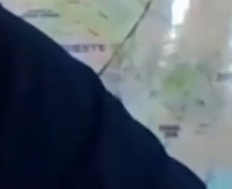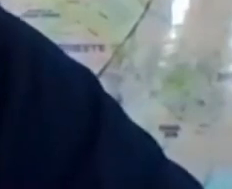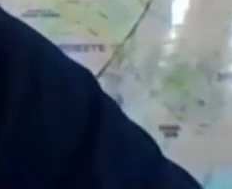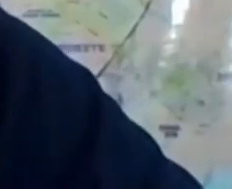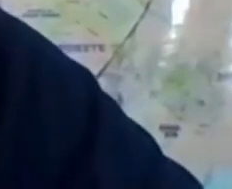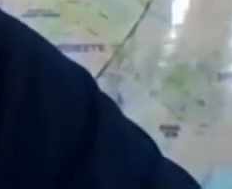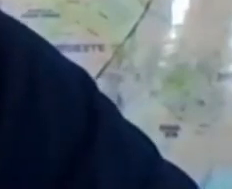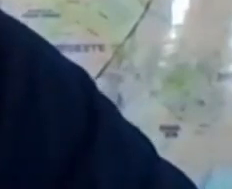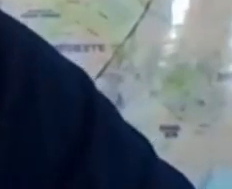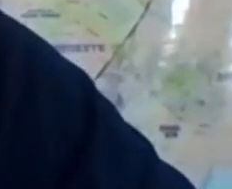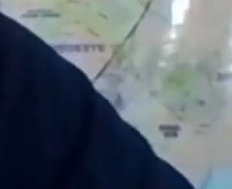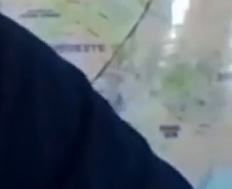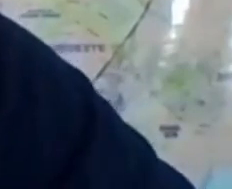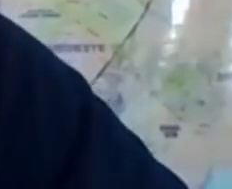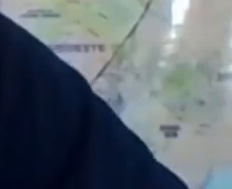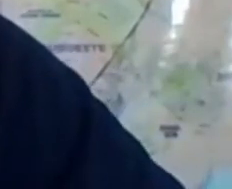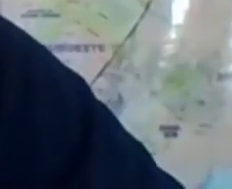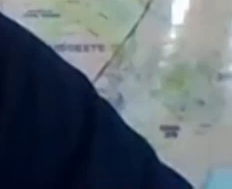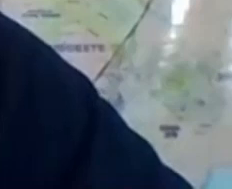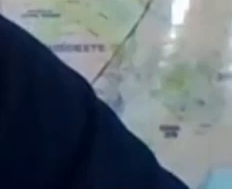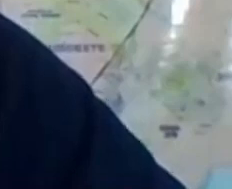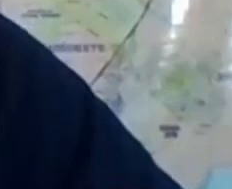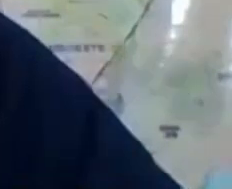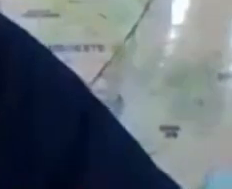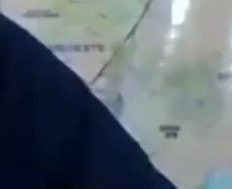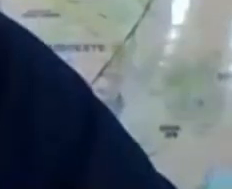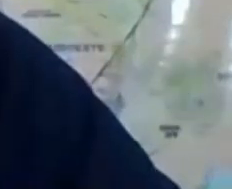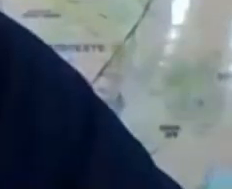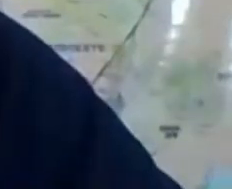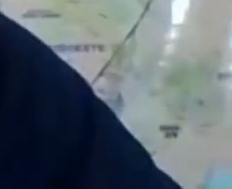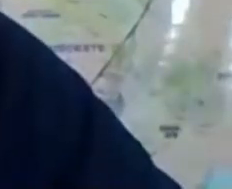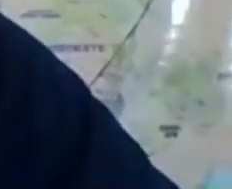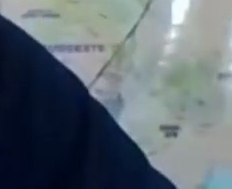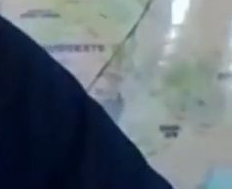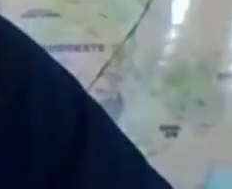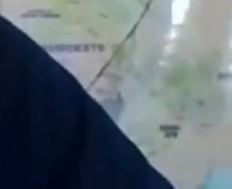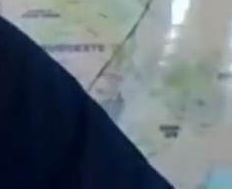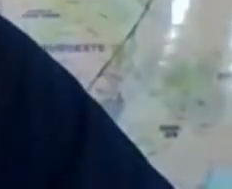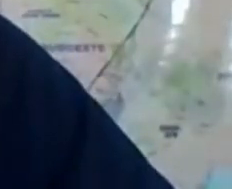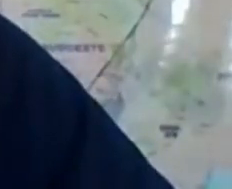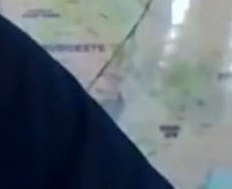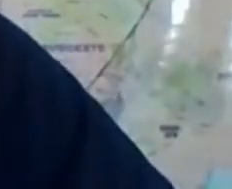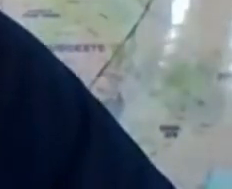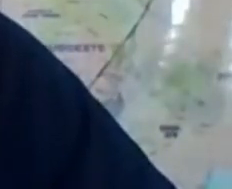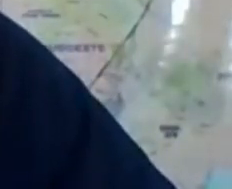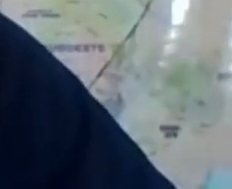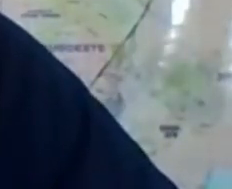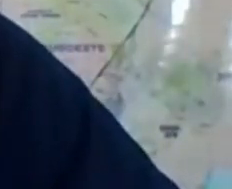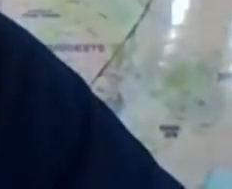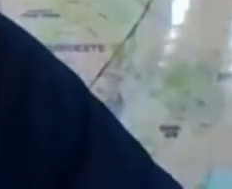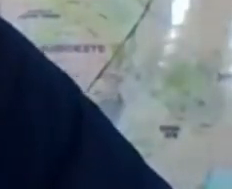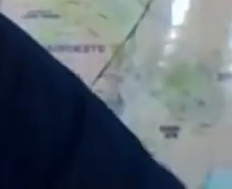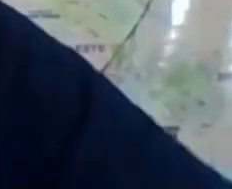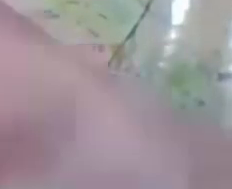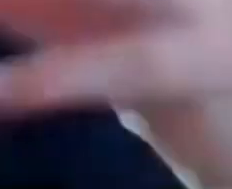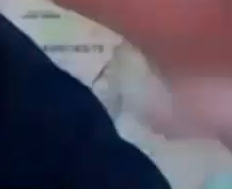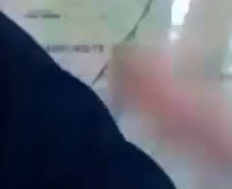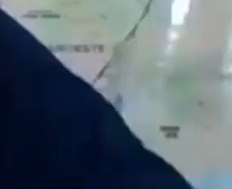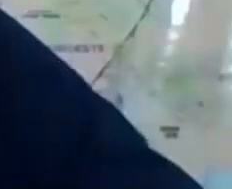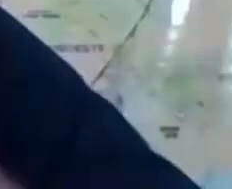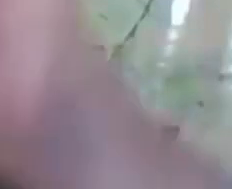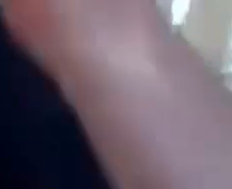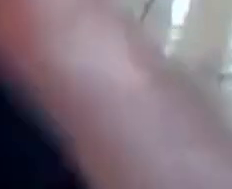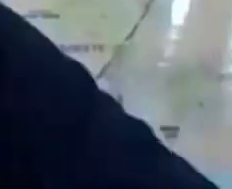aqui as duas falas, né, das lideranças religiosas, que